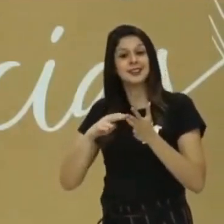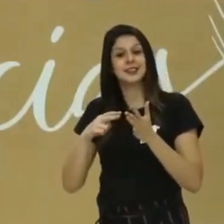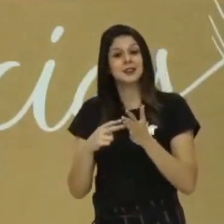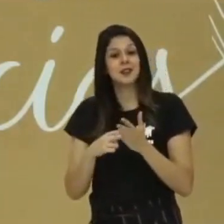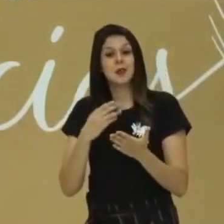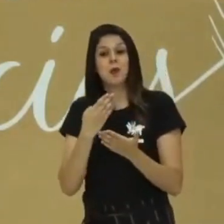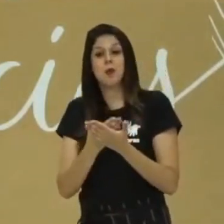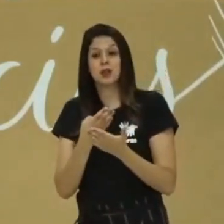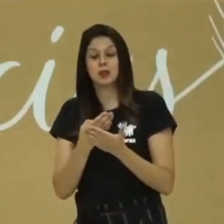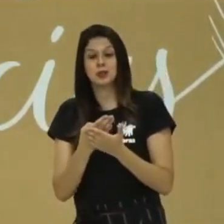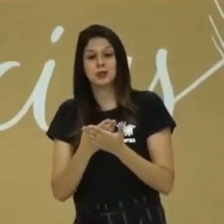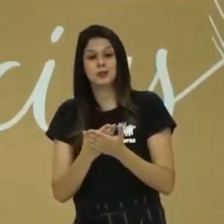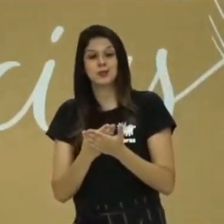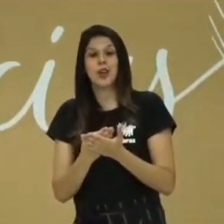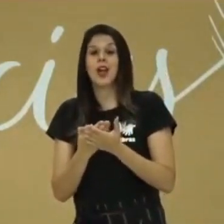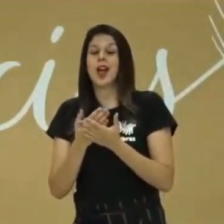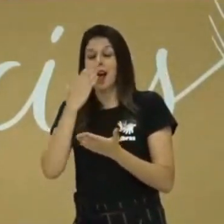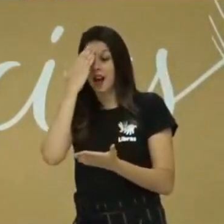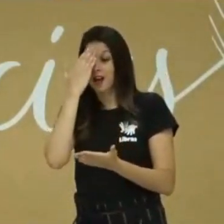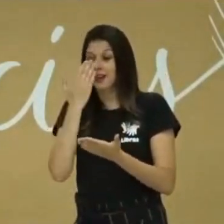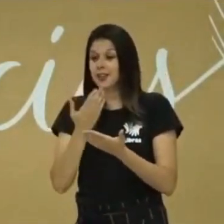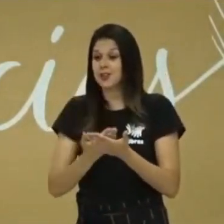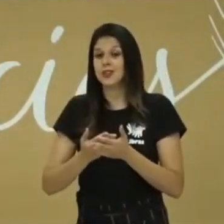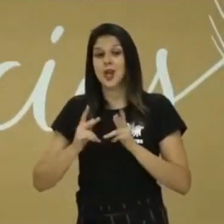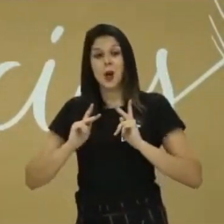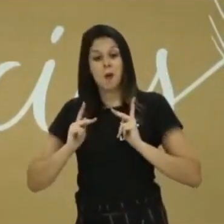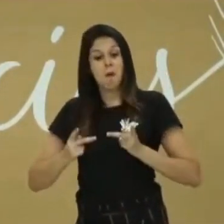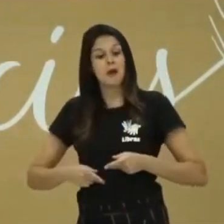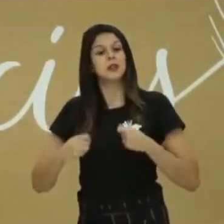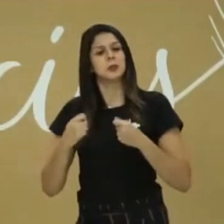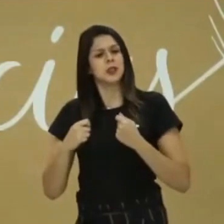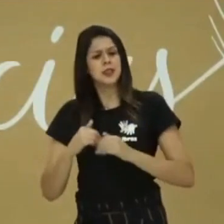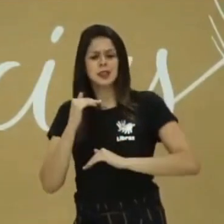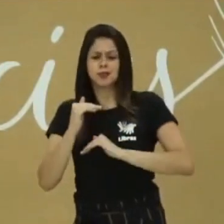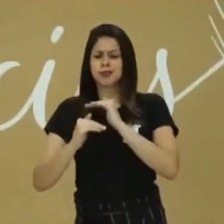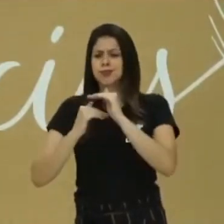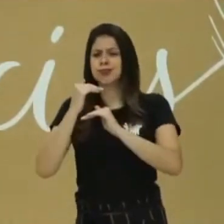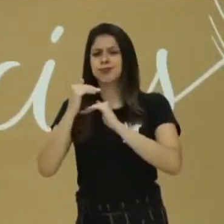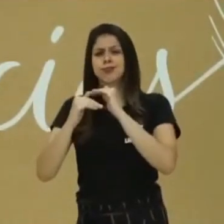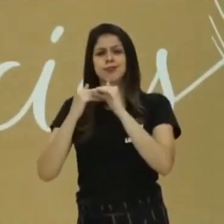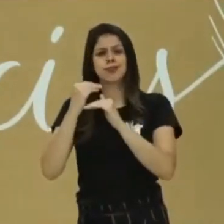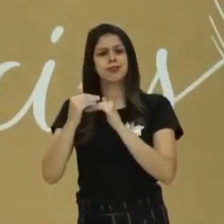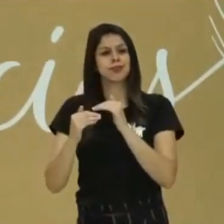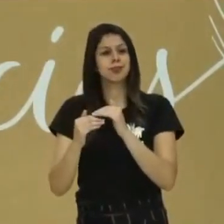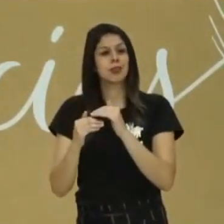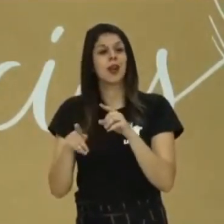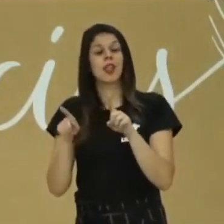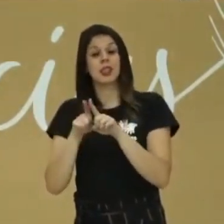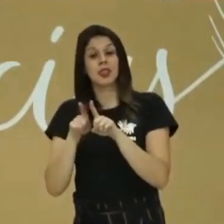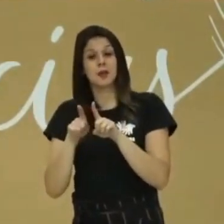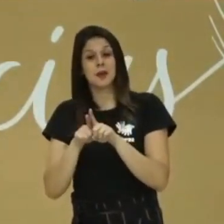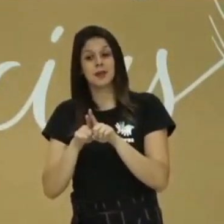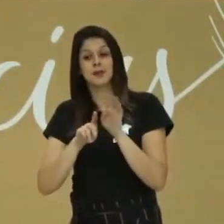que prega que a raça humana ela precisa de continuar evoluindo a fim de poder gerar uma